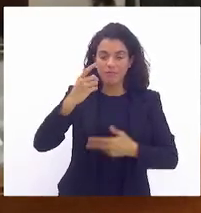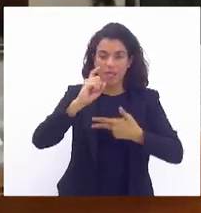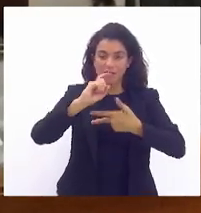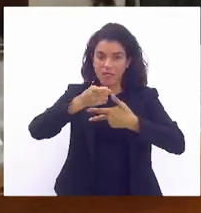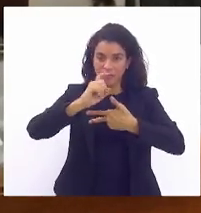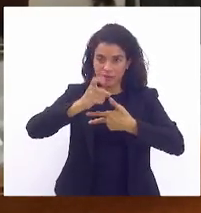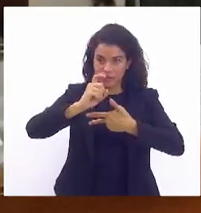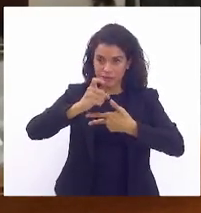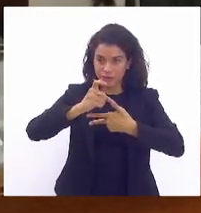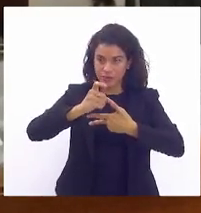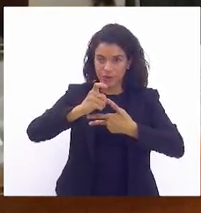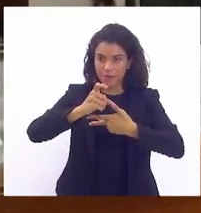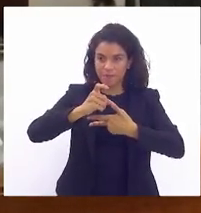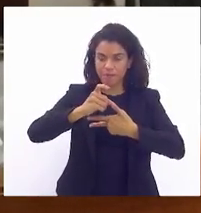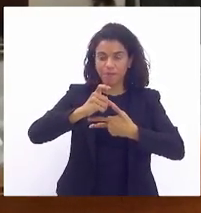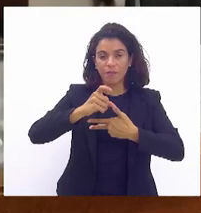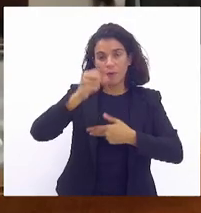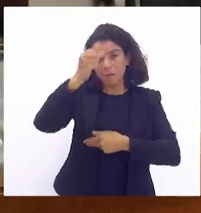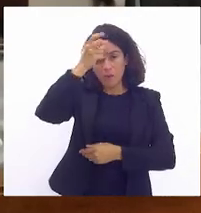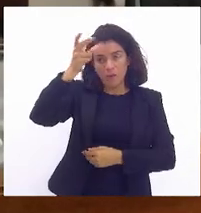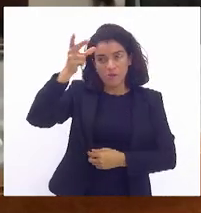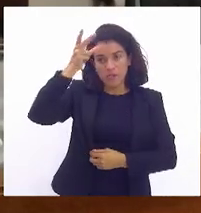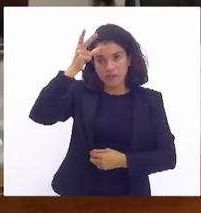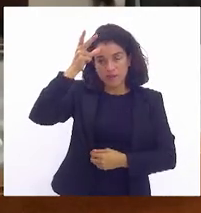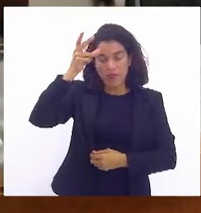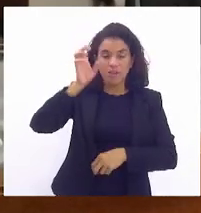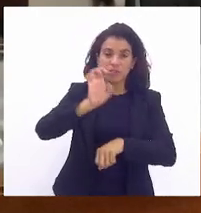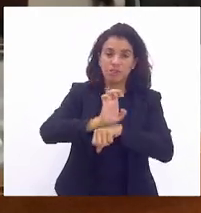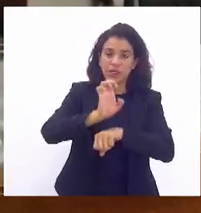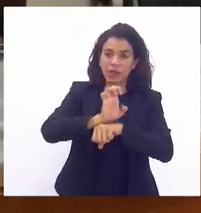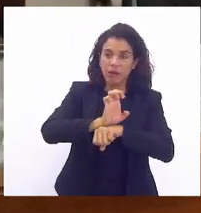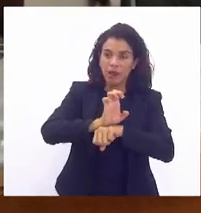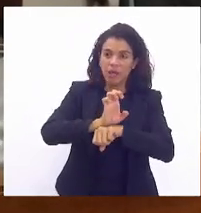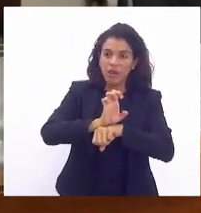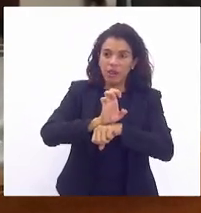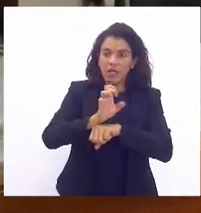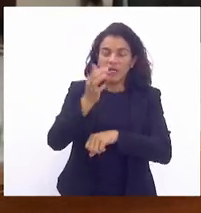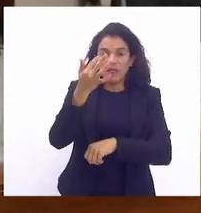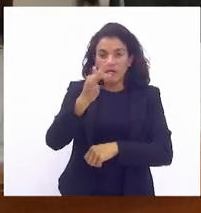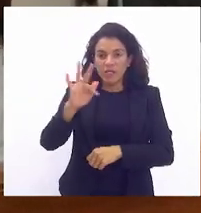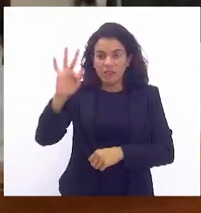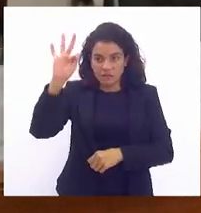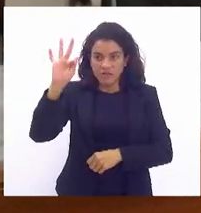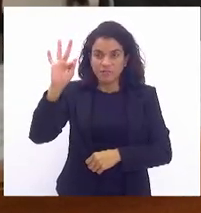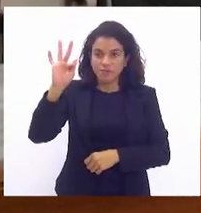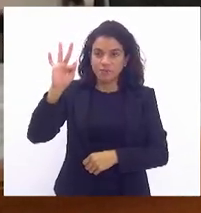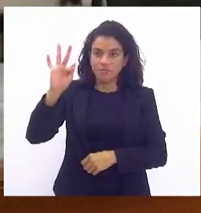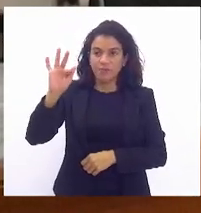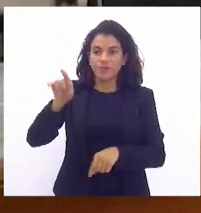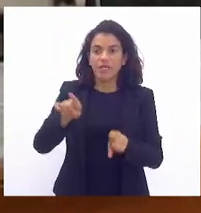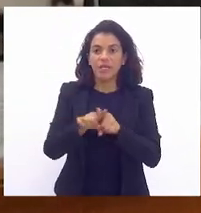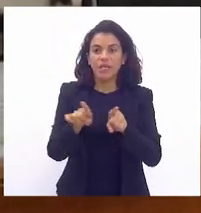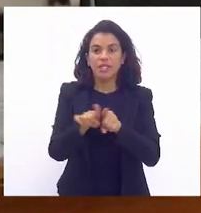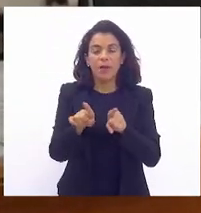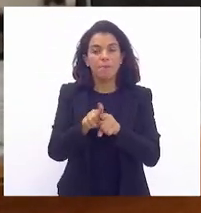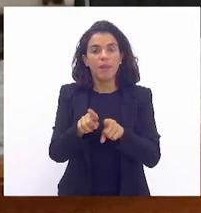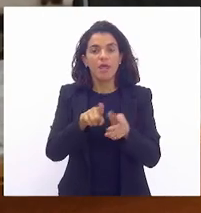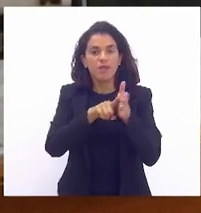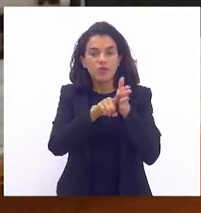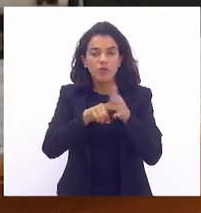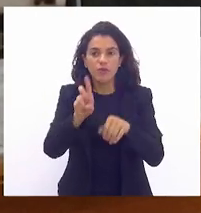executivos municipais, estaduais e federais que também não